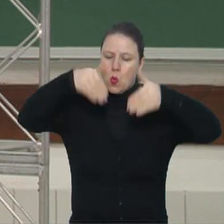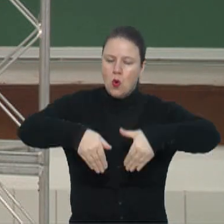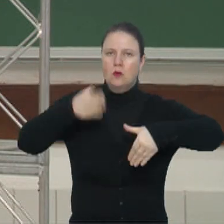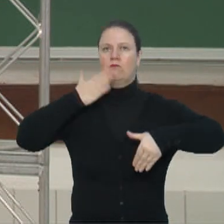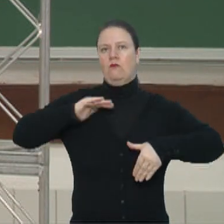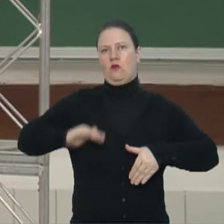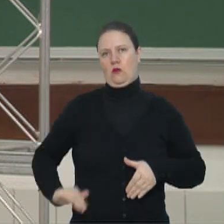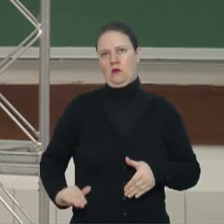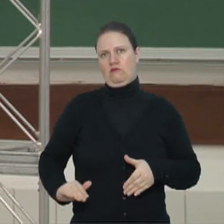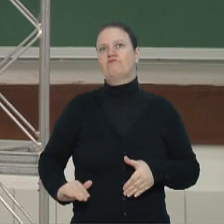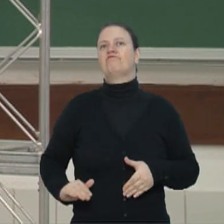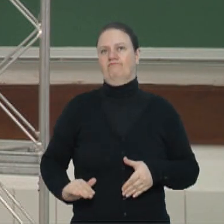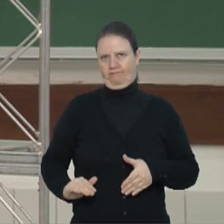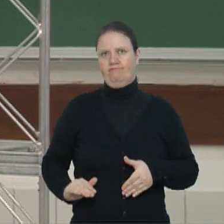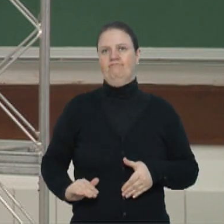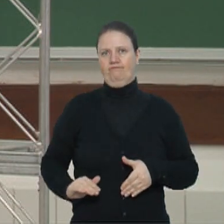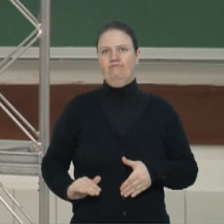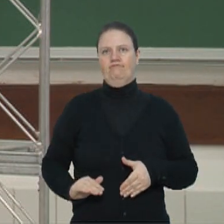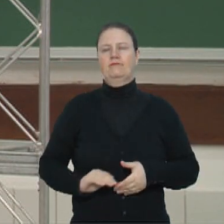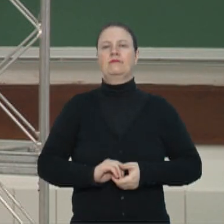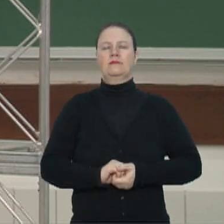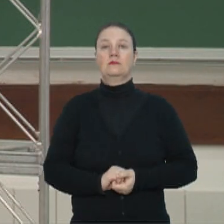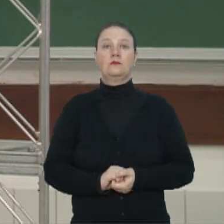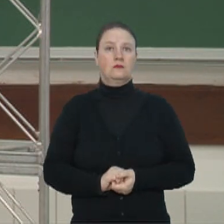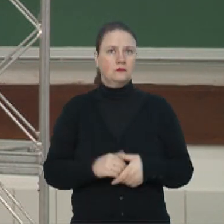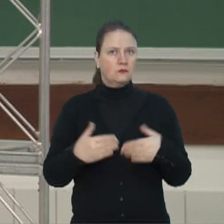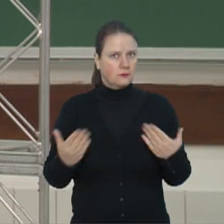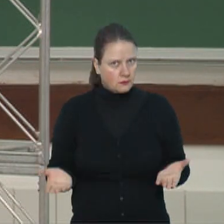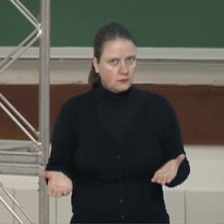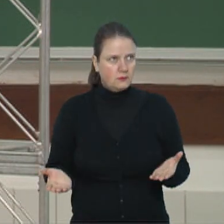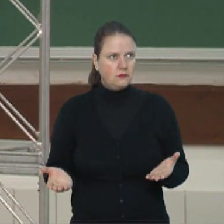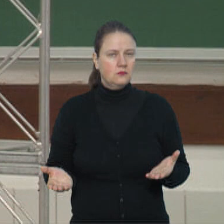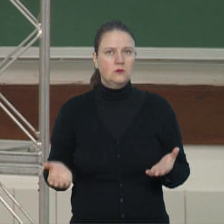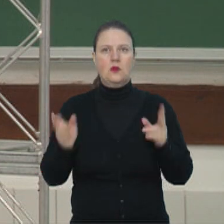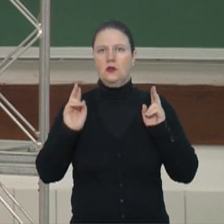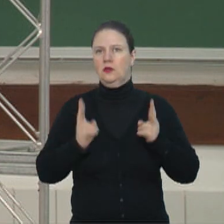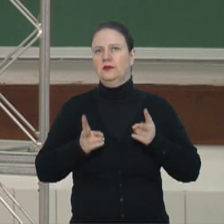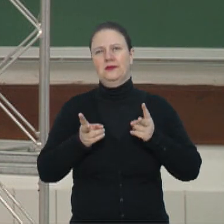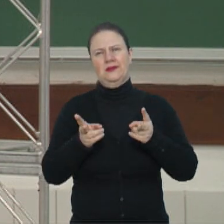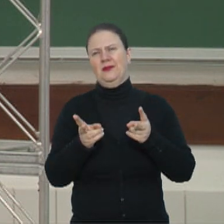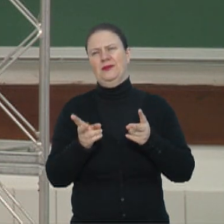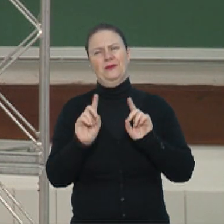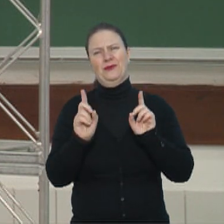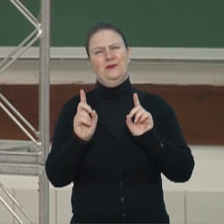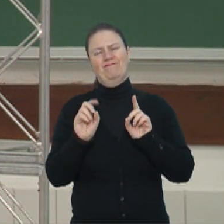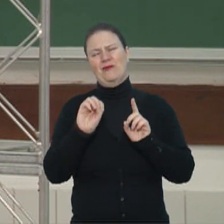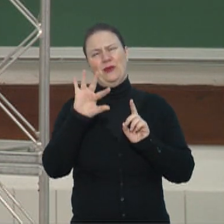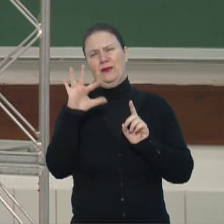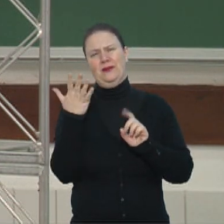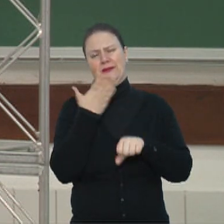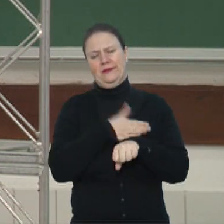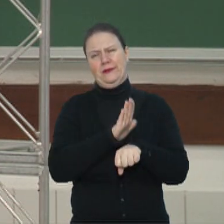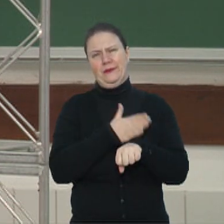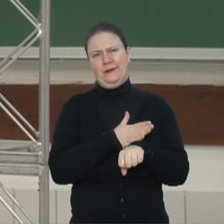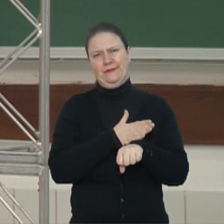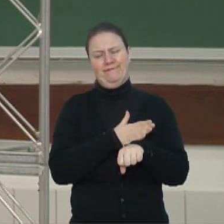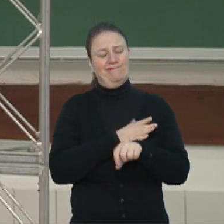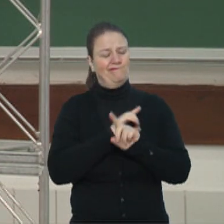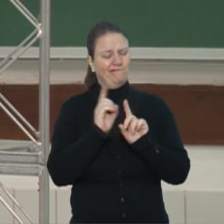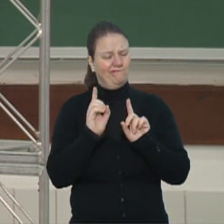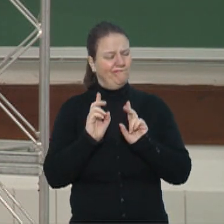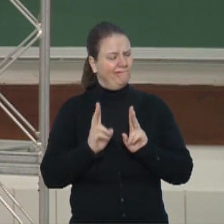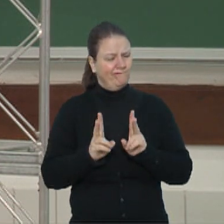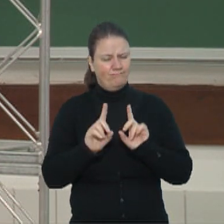esse público-alvo crianças, certo? Mas nem sempre, a gente sabe que nem sempre isso acontece na prática, né?